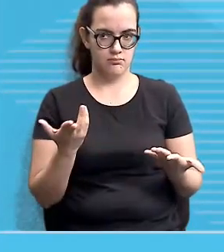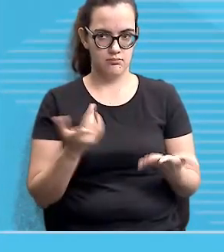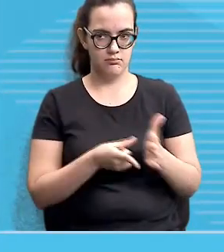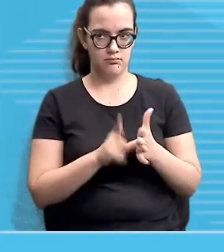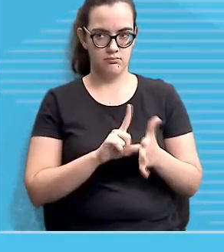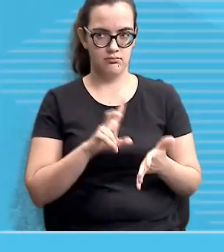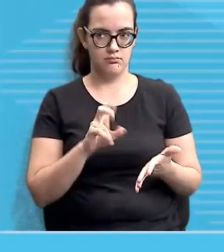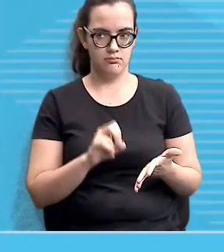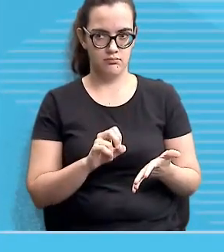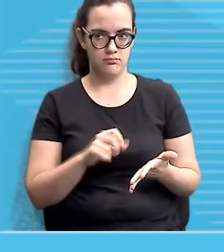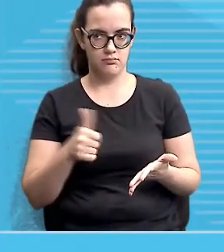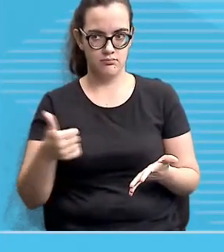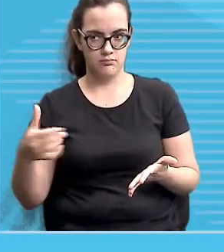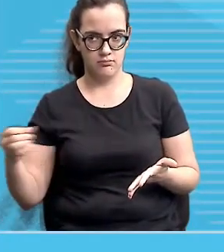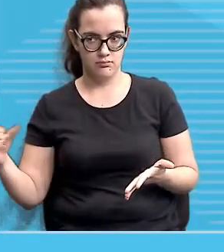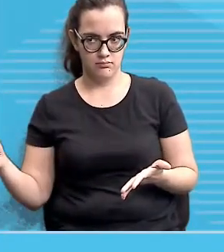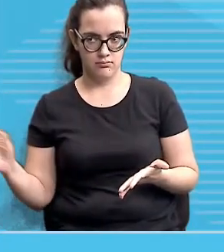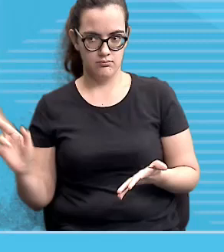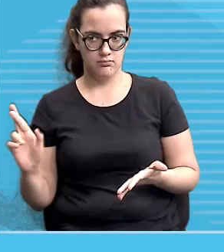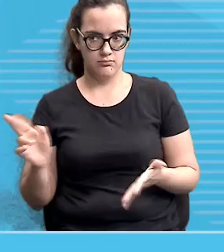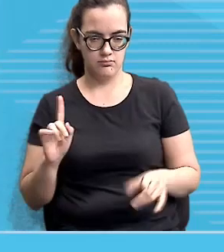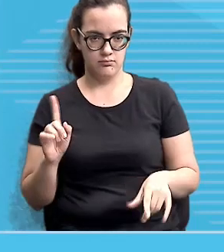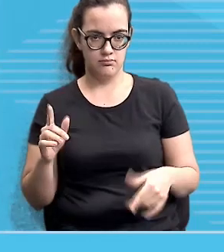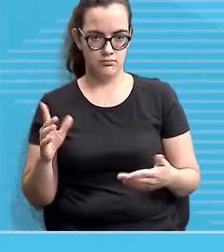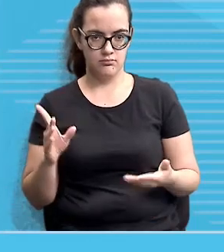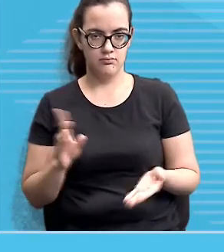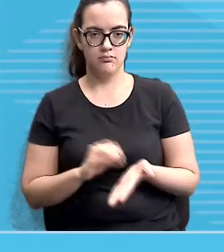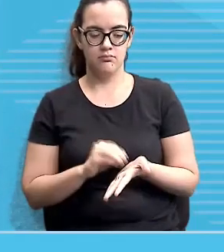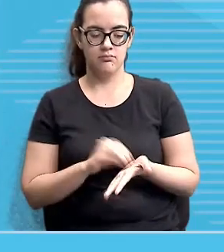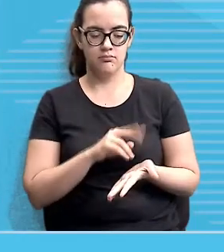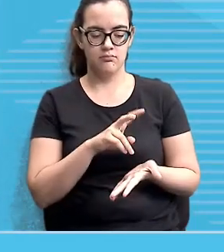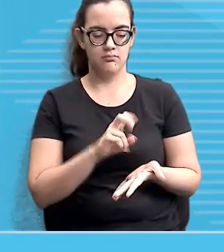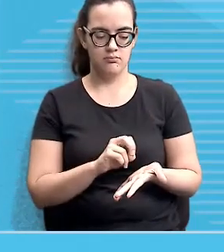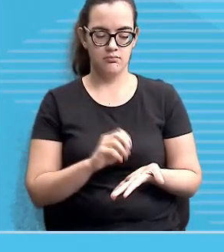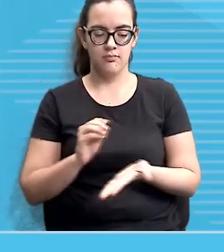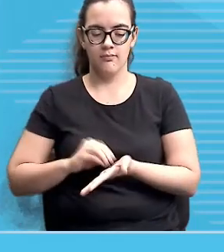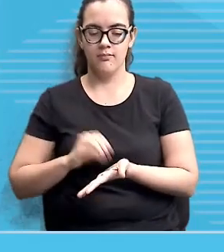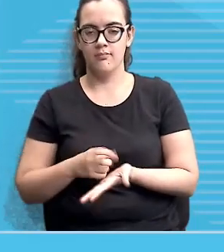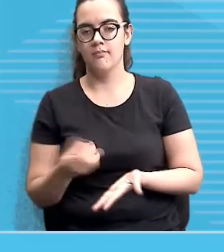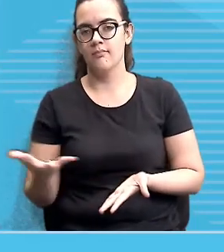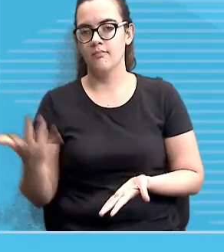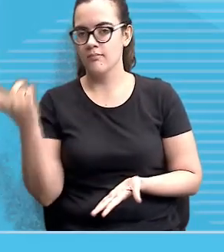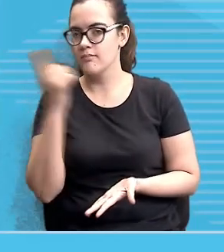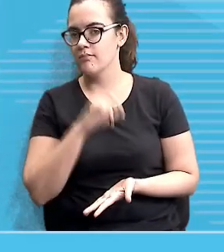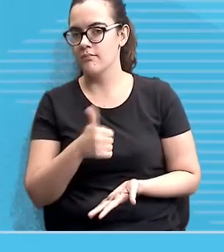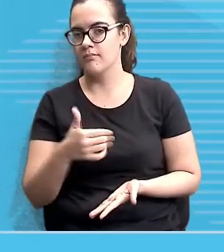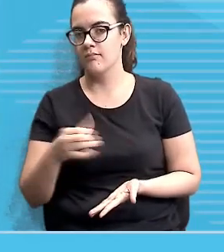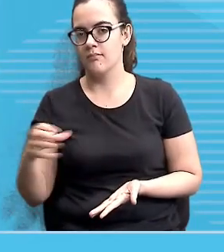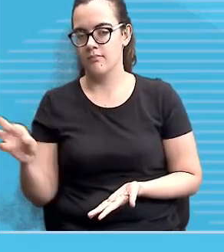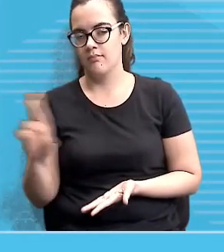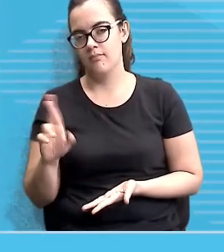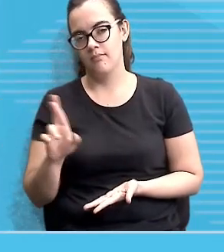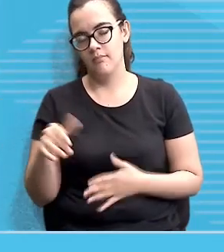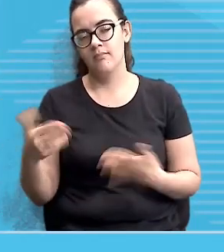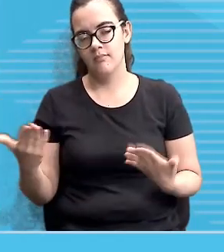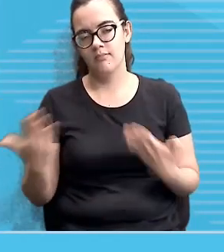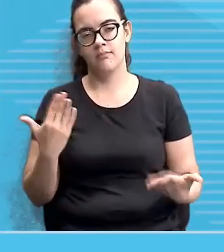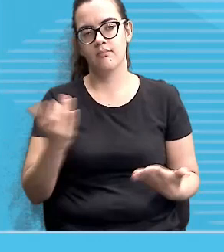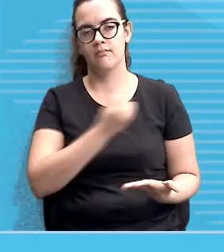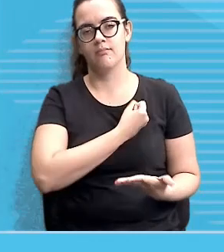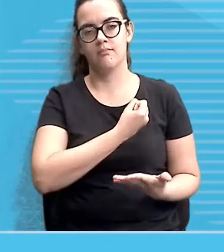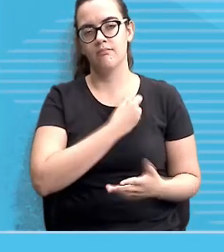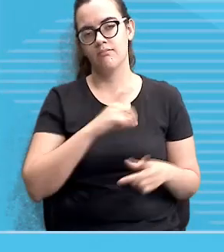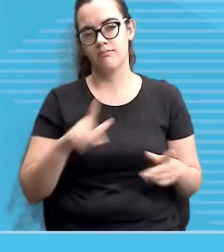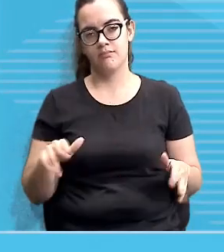bom então para sair de 50 e chegassem a variação foi de 50